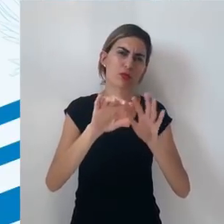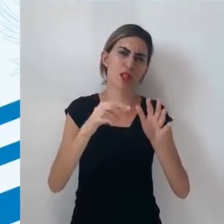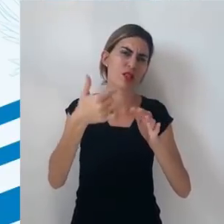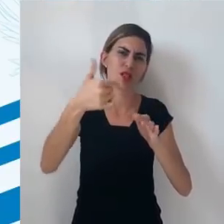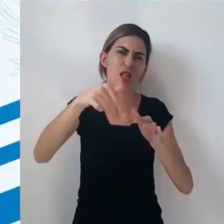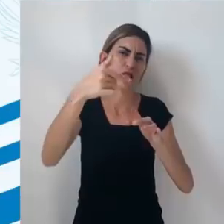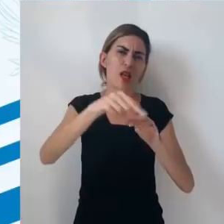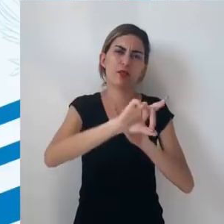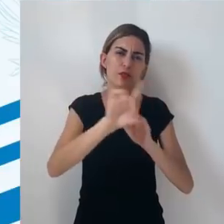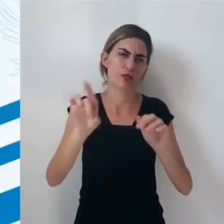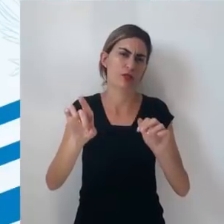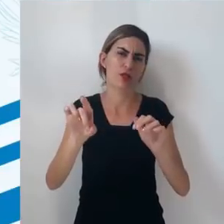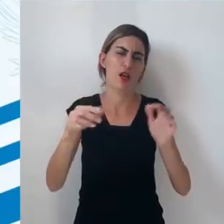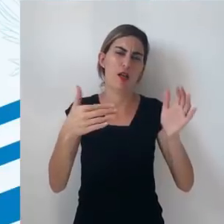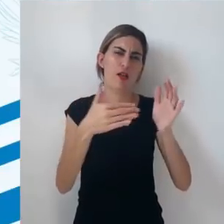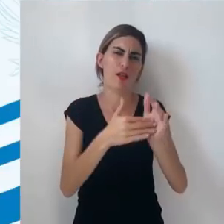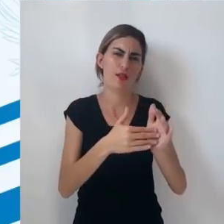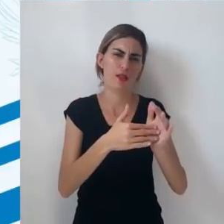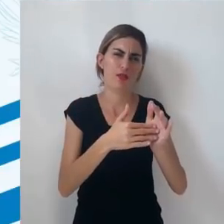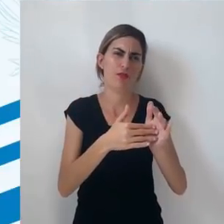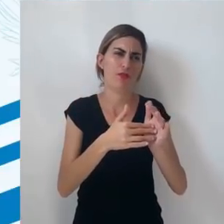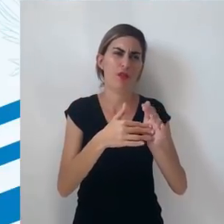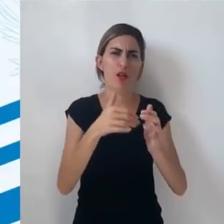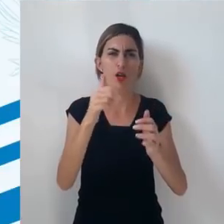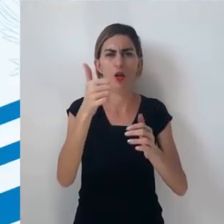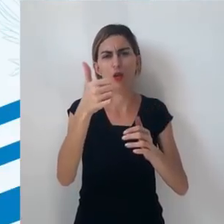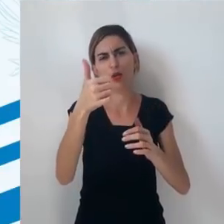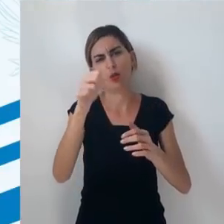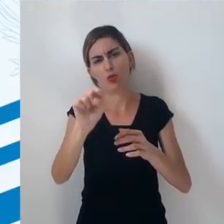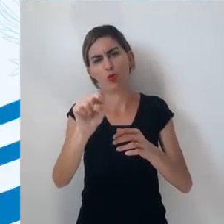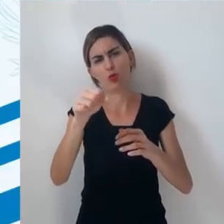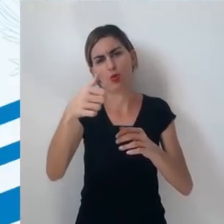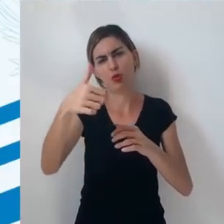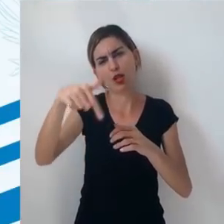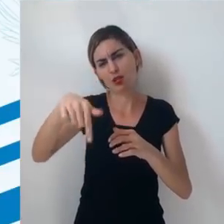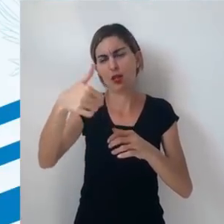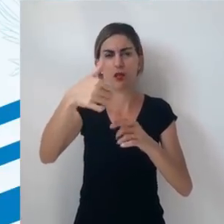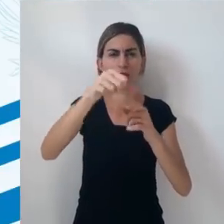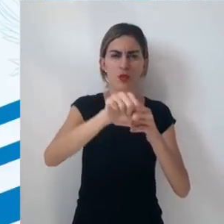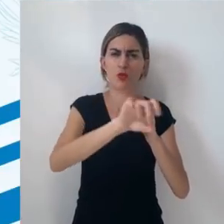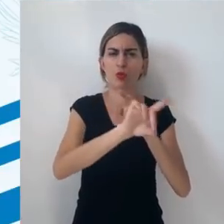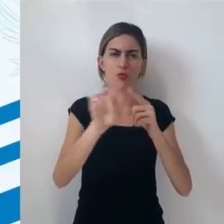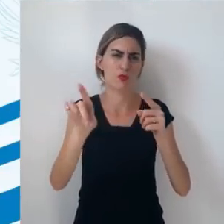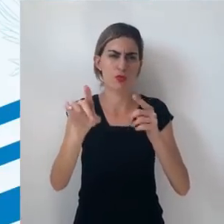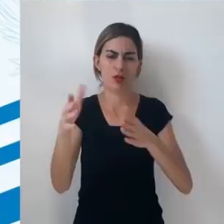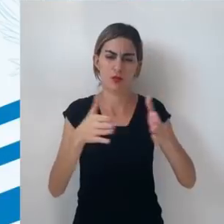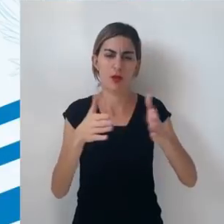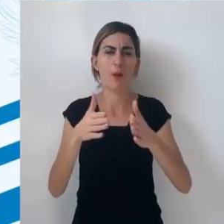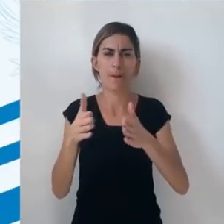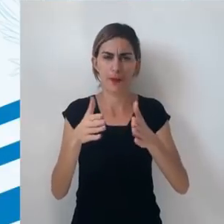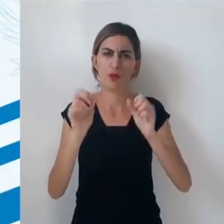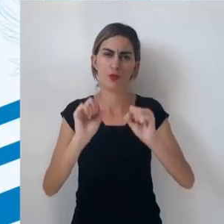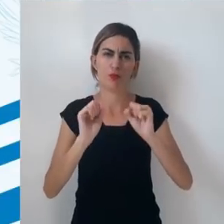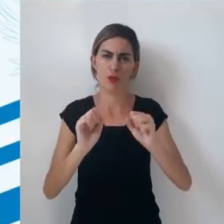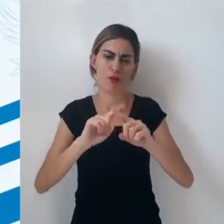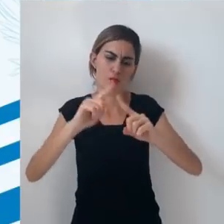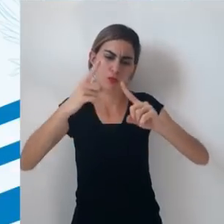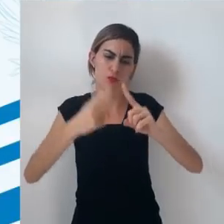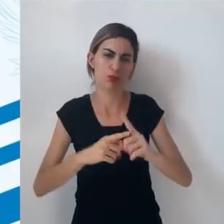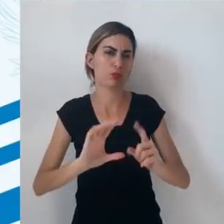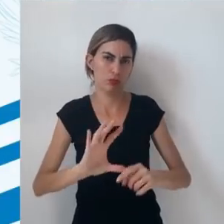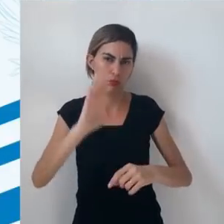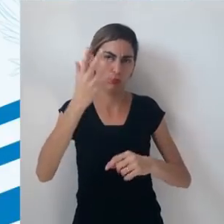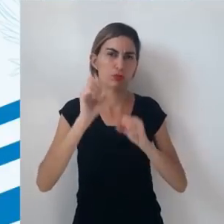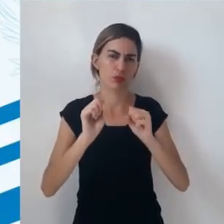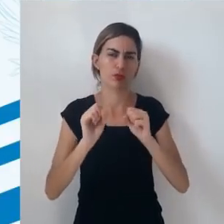dia, que vai até ao 28º dia, que é o período onde a mulher ela se encontra fértil. Bora